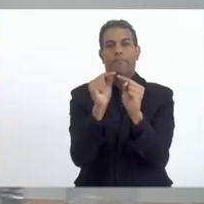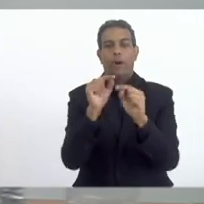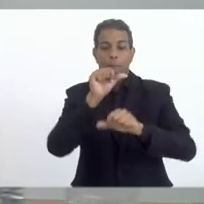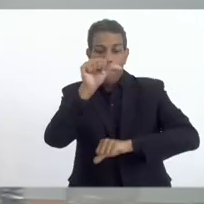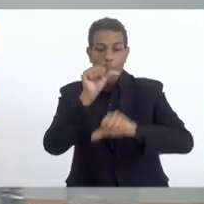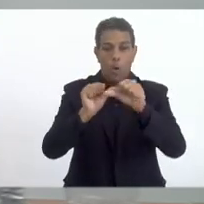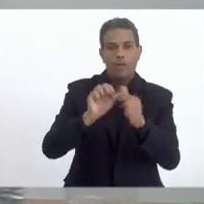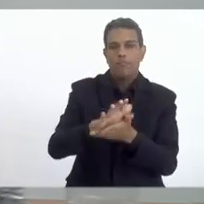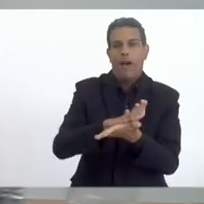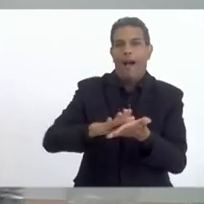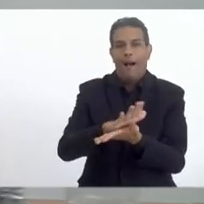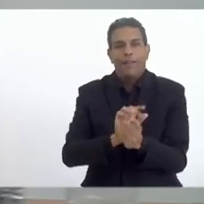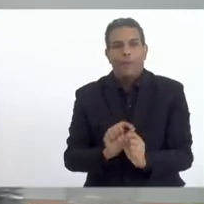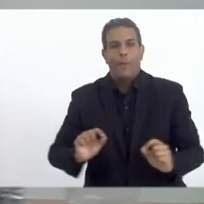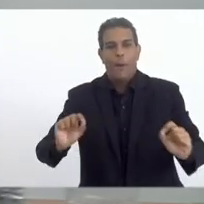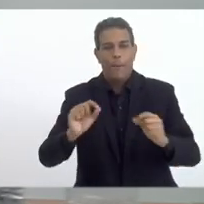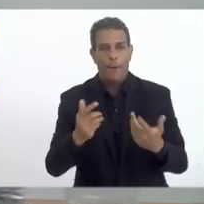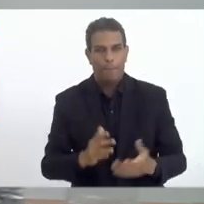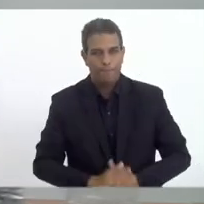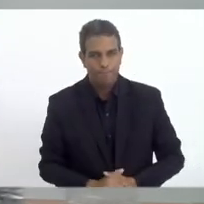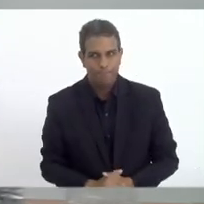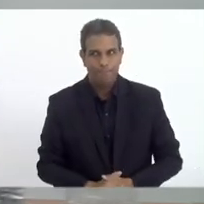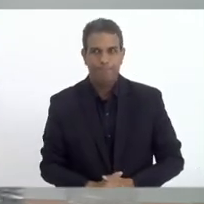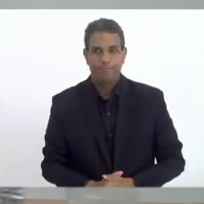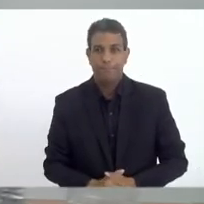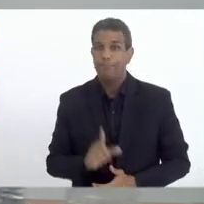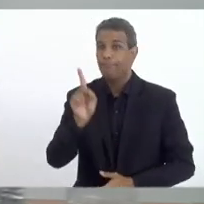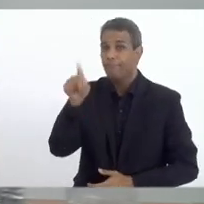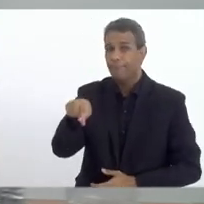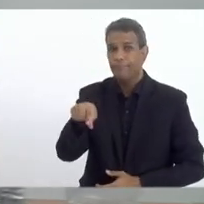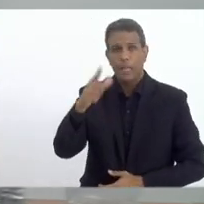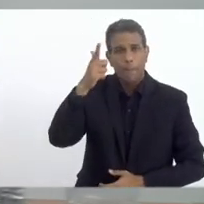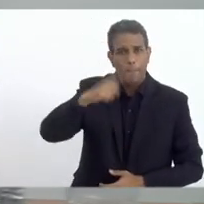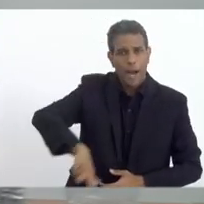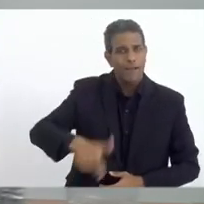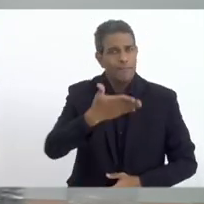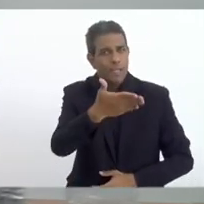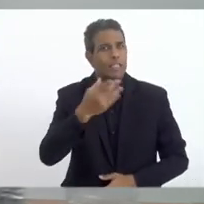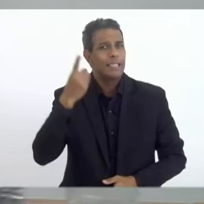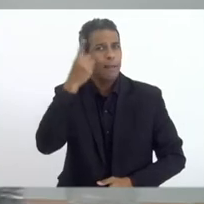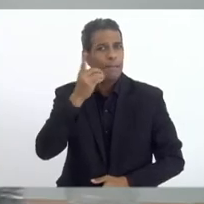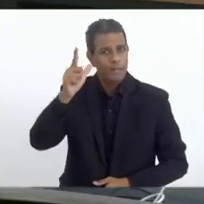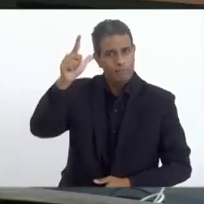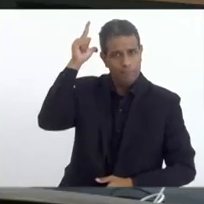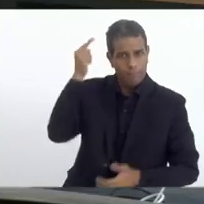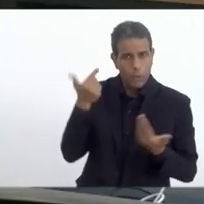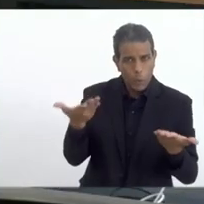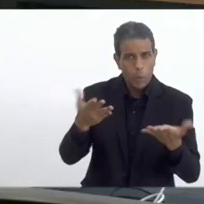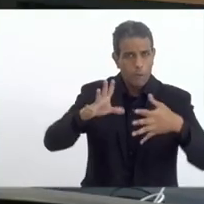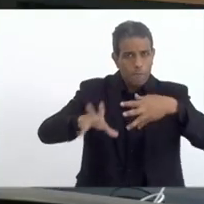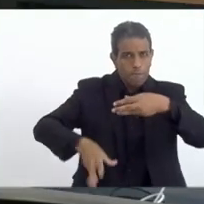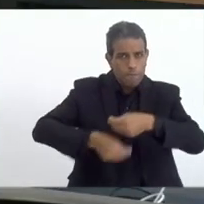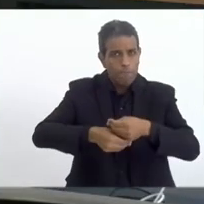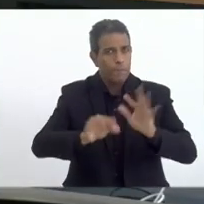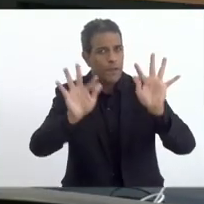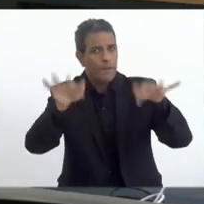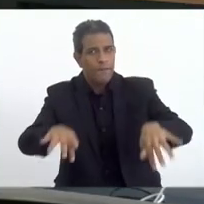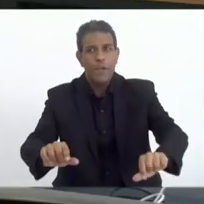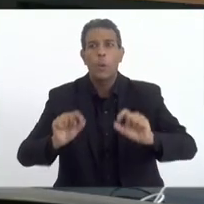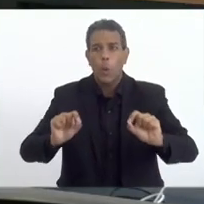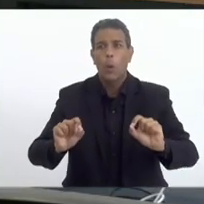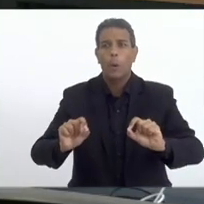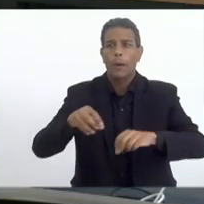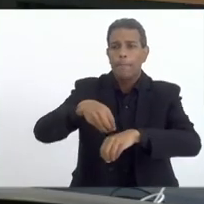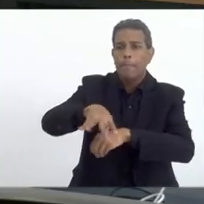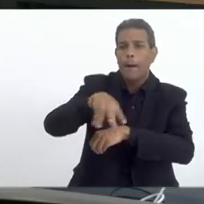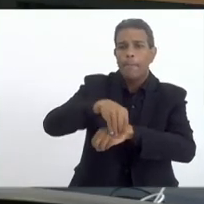mudam drasticamente o texto original, entendeu? Então é isso. Mas, deputado Luiz Paulo, Vossa Excelência quer encerrar?